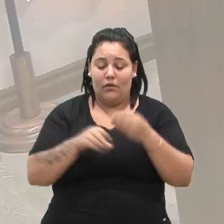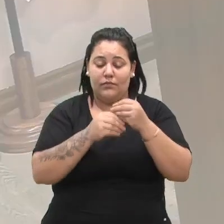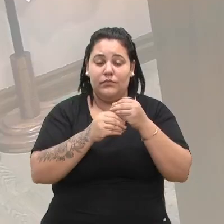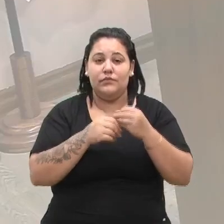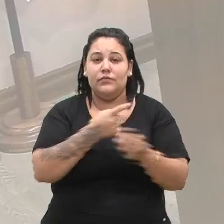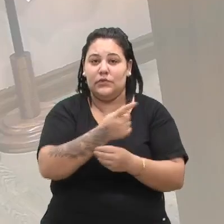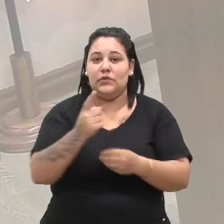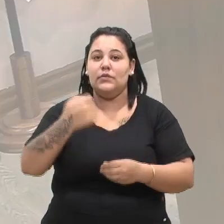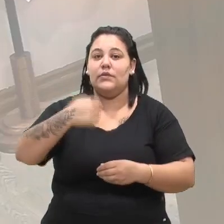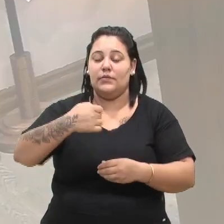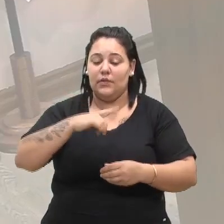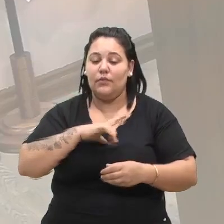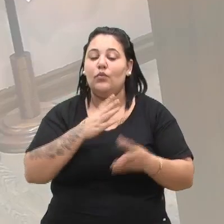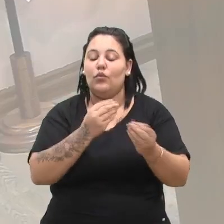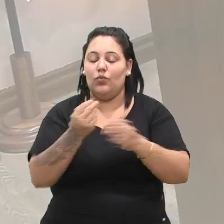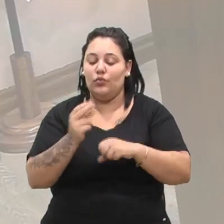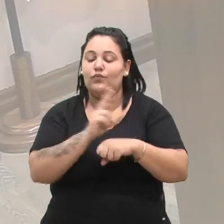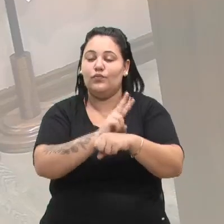questão da